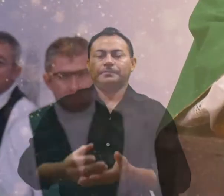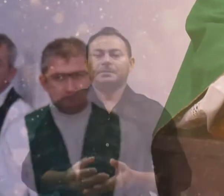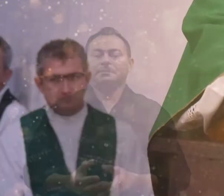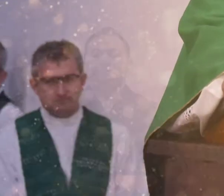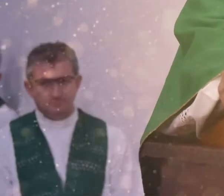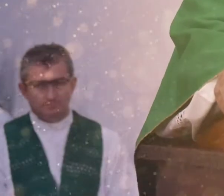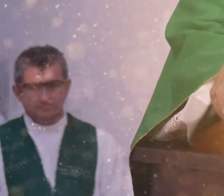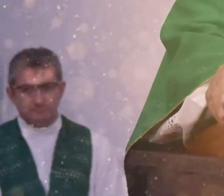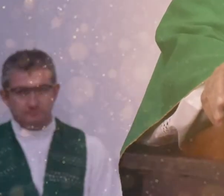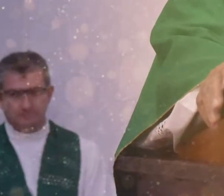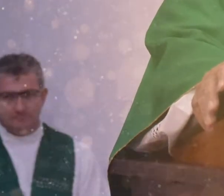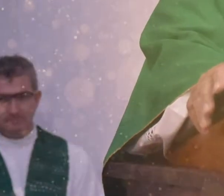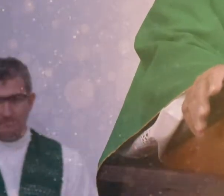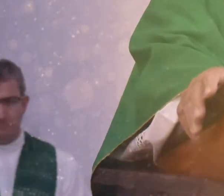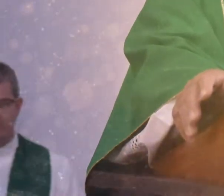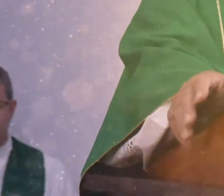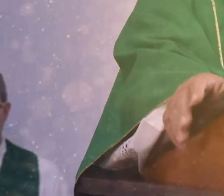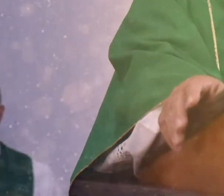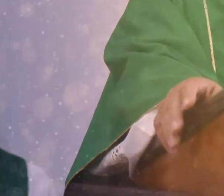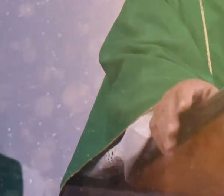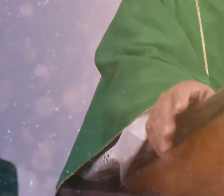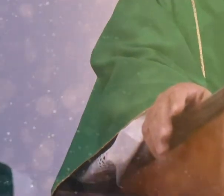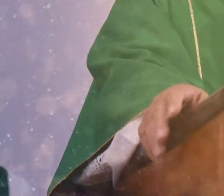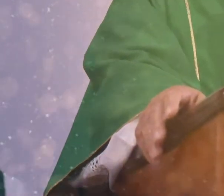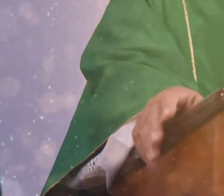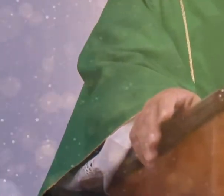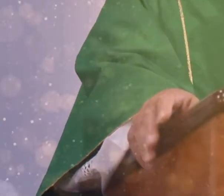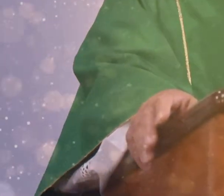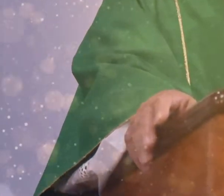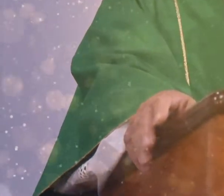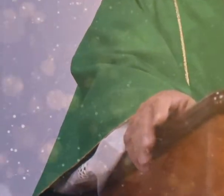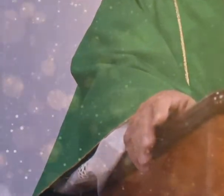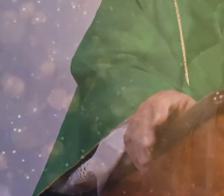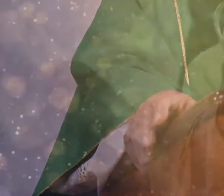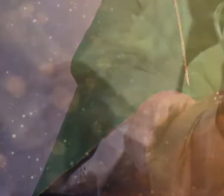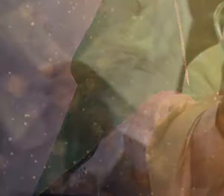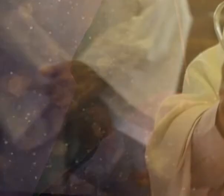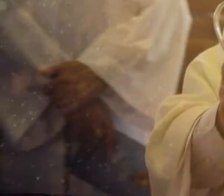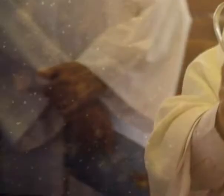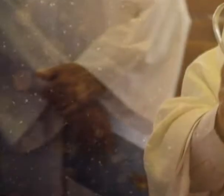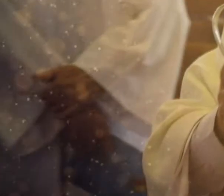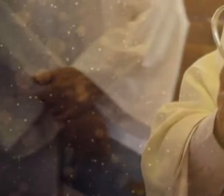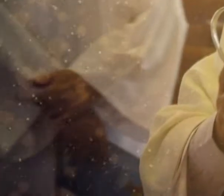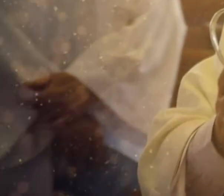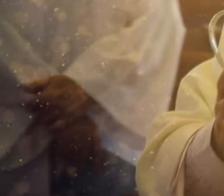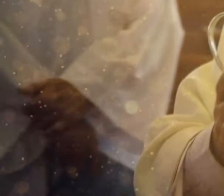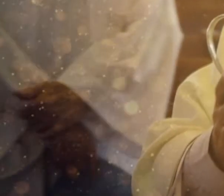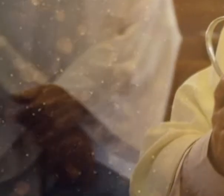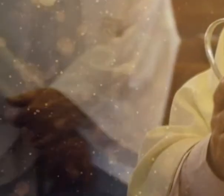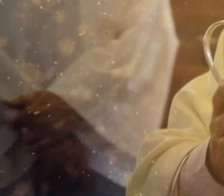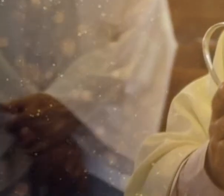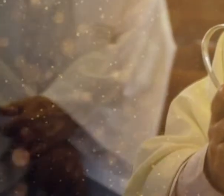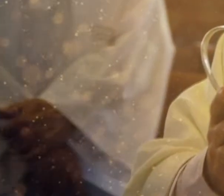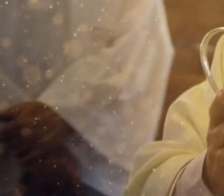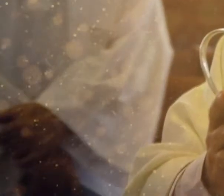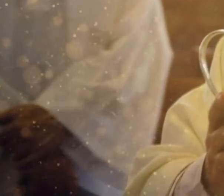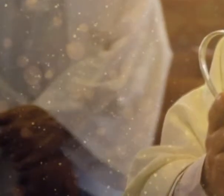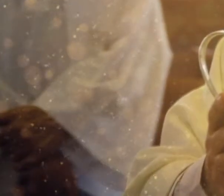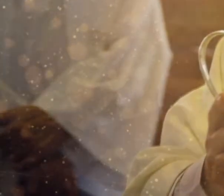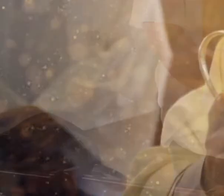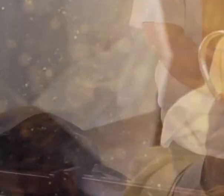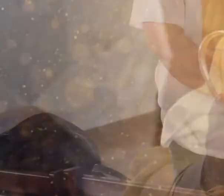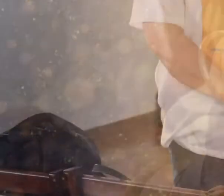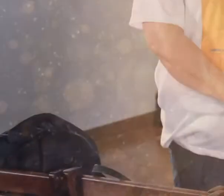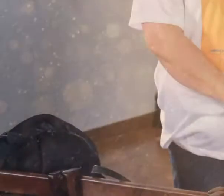Mãe das vocações, escuta os filhos teus,